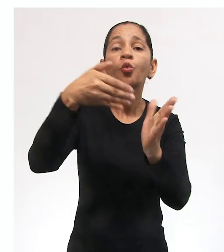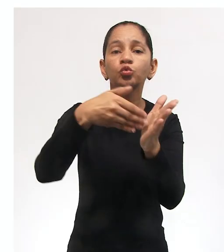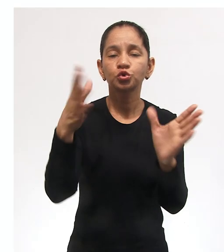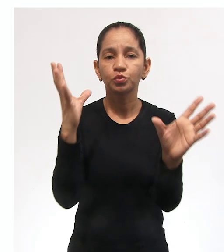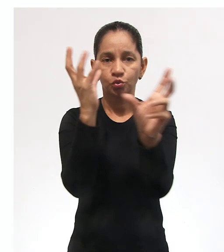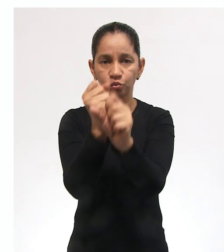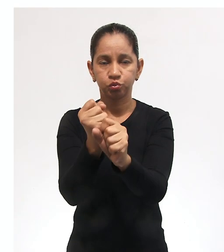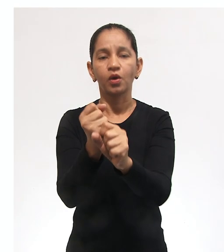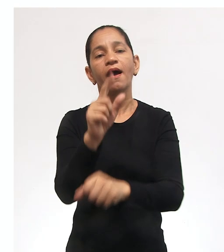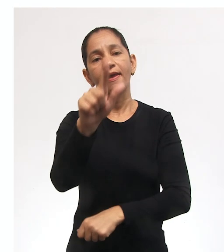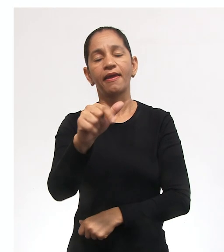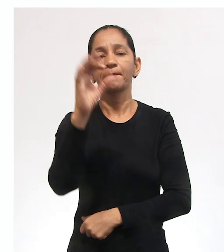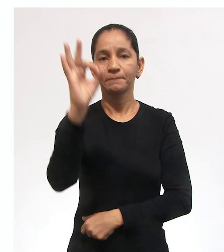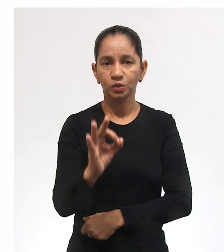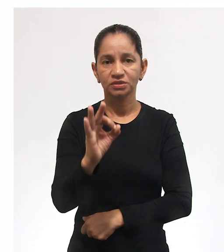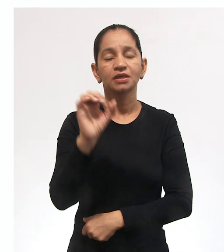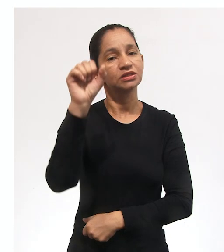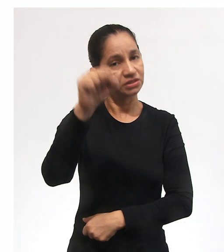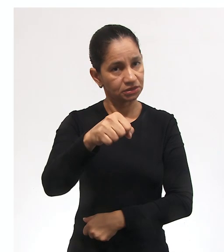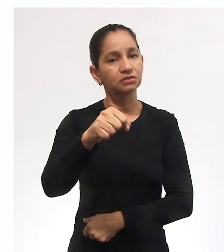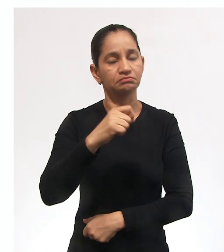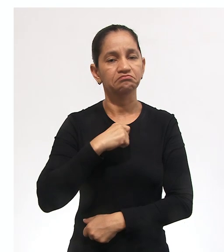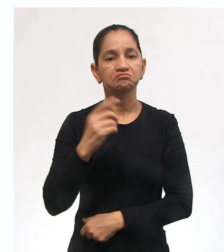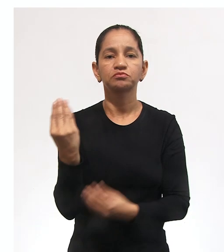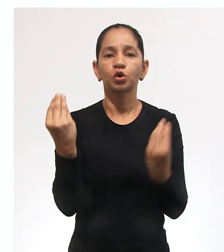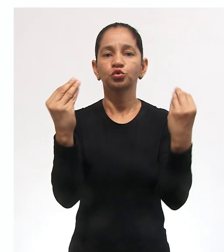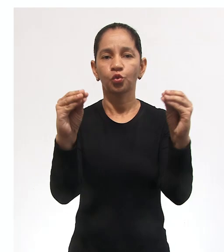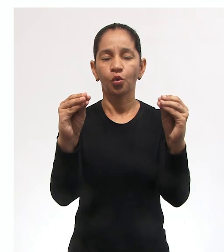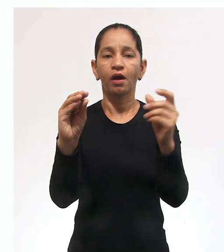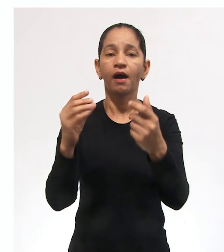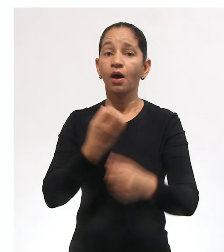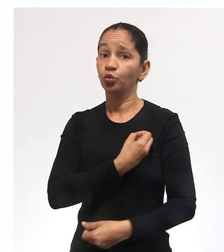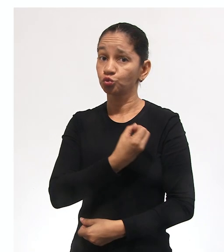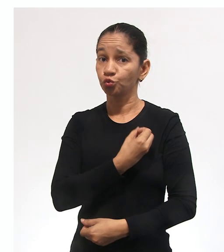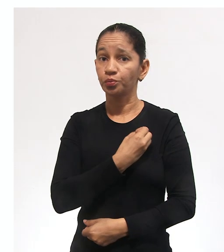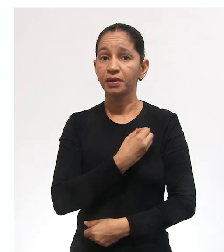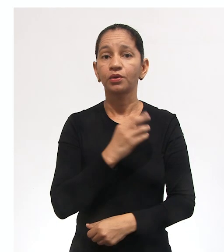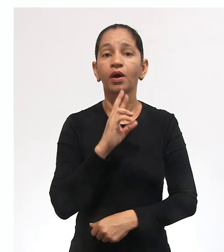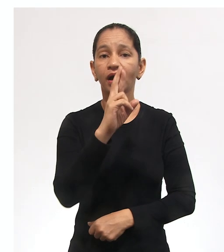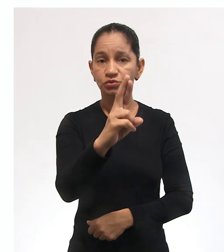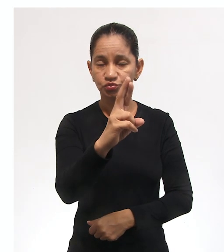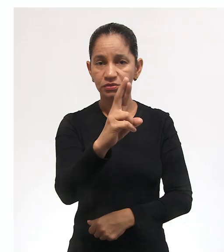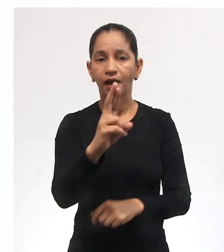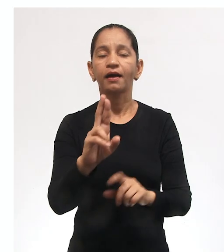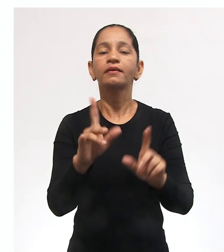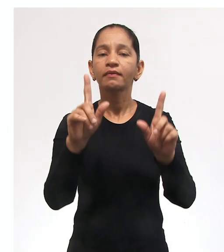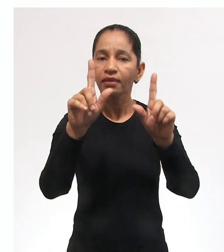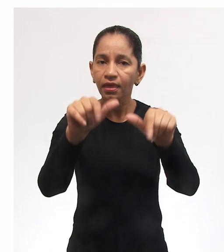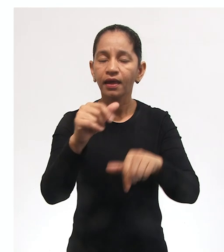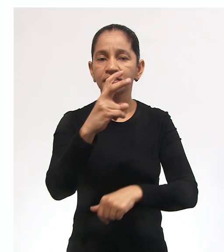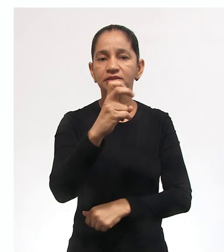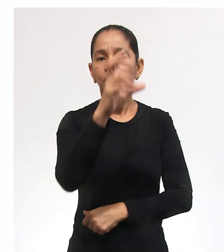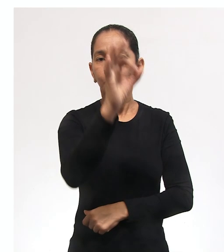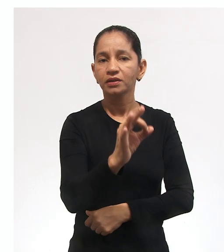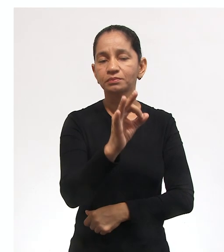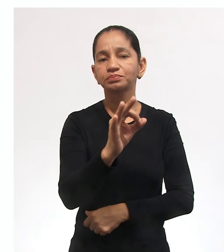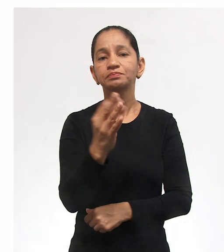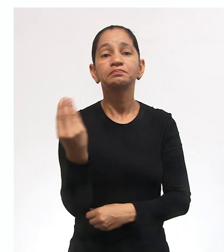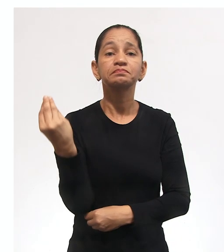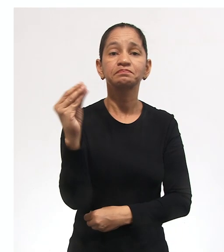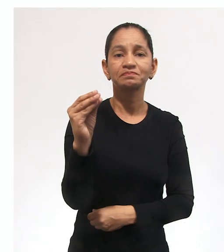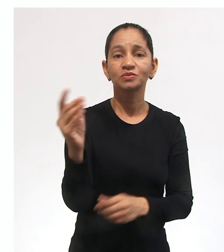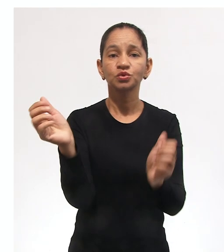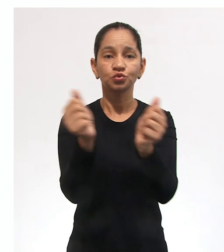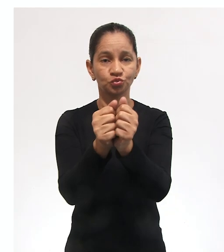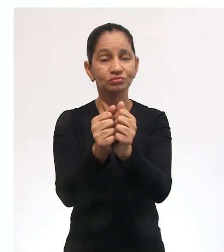final é uma porcentagem, tá? Então, quanto que eu tive de lucro? Qual foi o percentual de lucro da